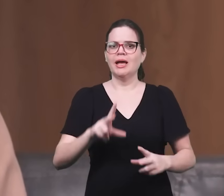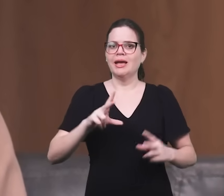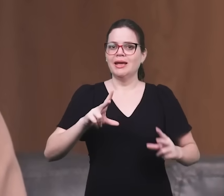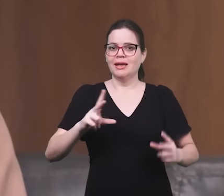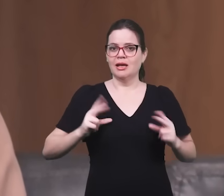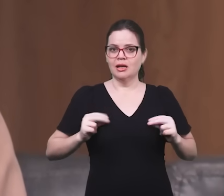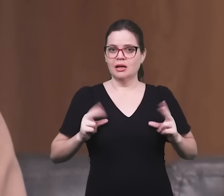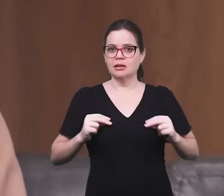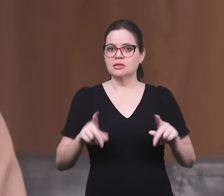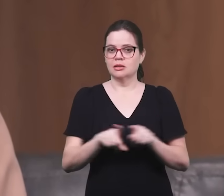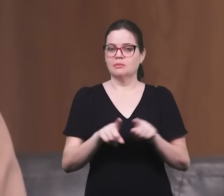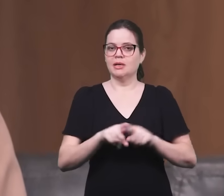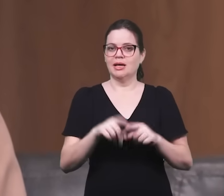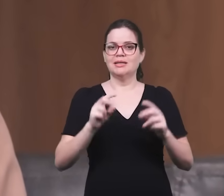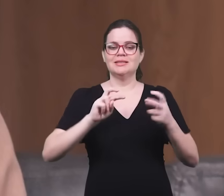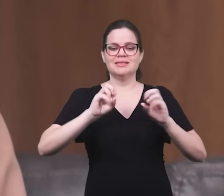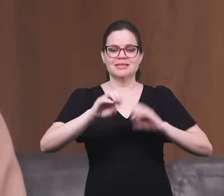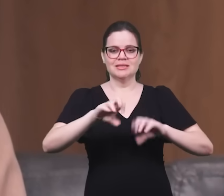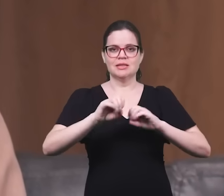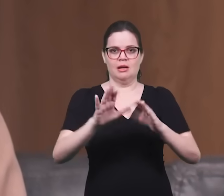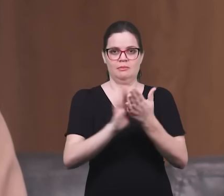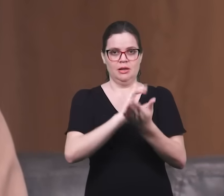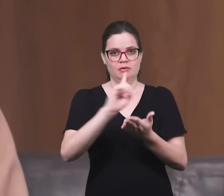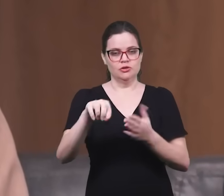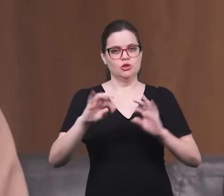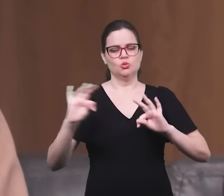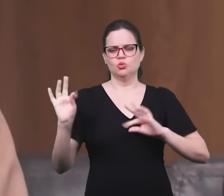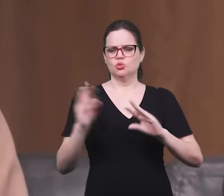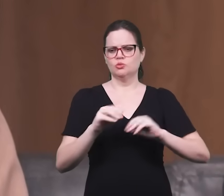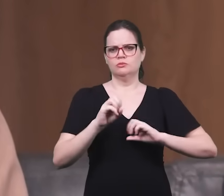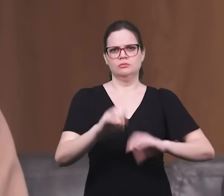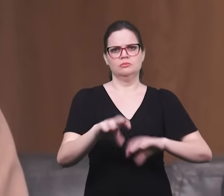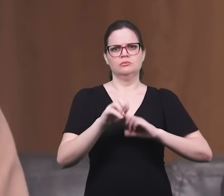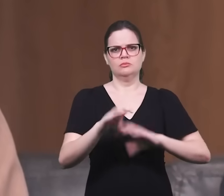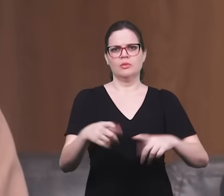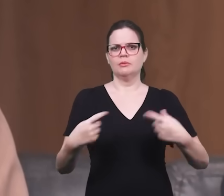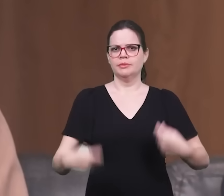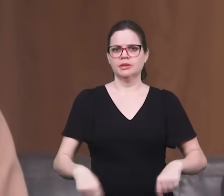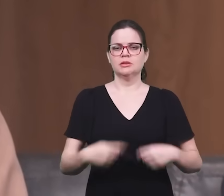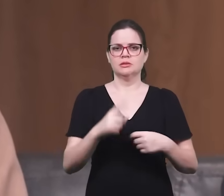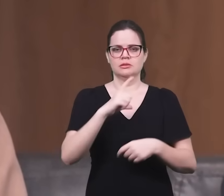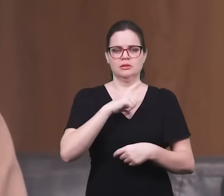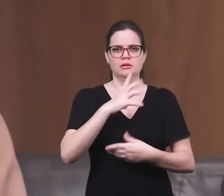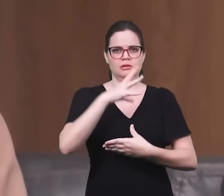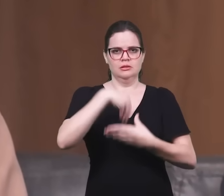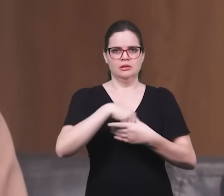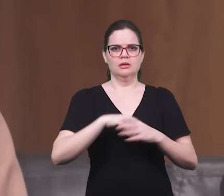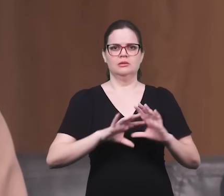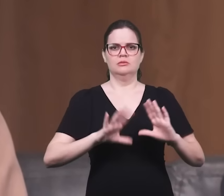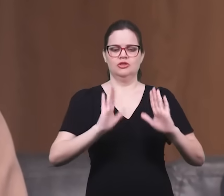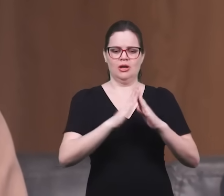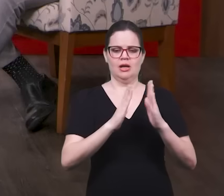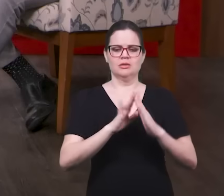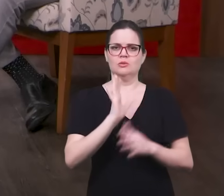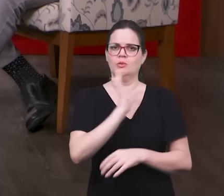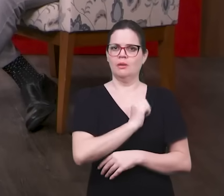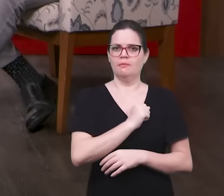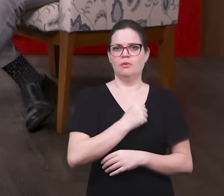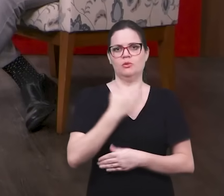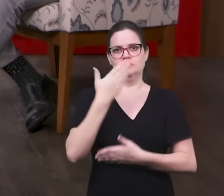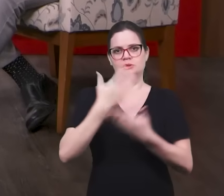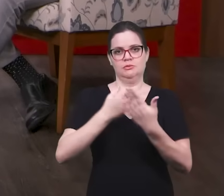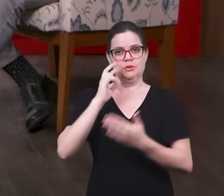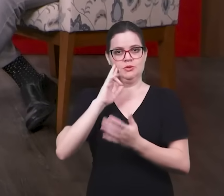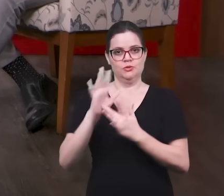segurança, que foi até o programa anterior que falamos do ninho, né? Tem que ser mantida em amor no Senhor. Eu acho que uma palavra,